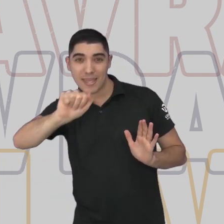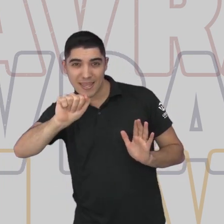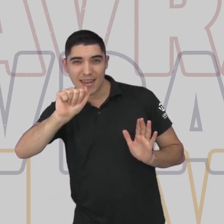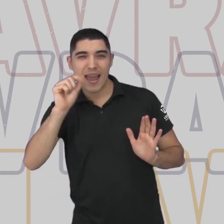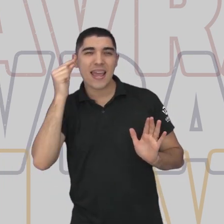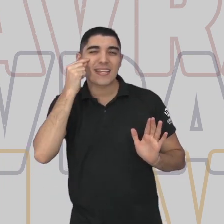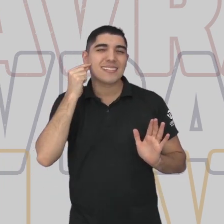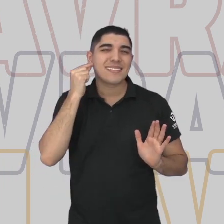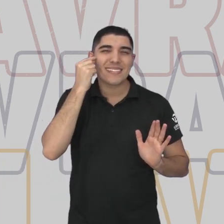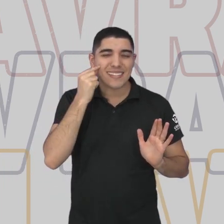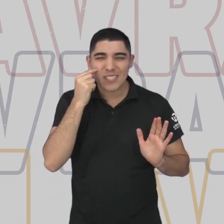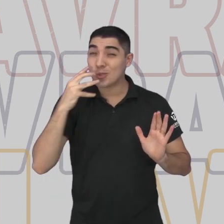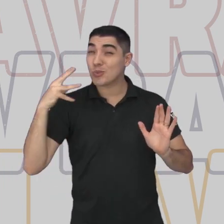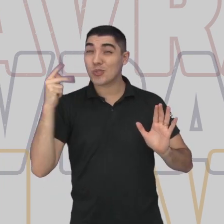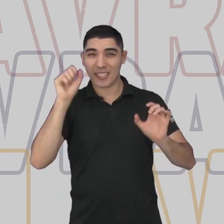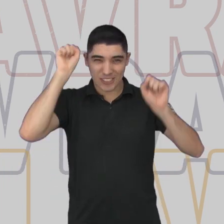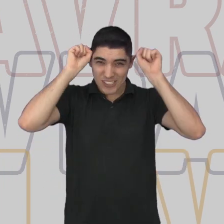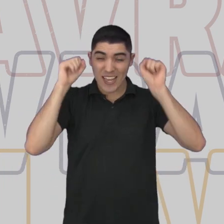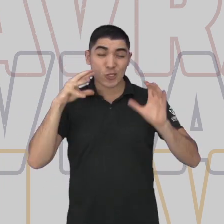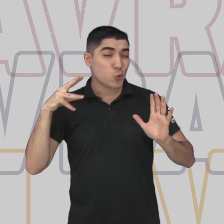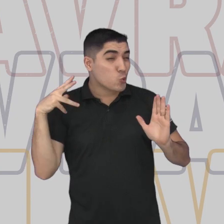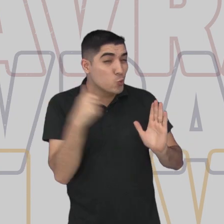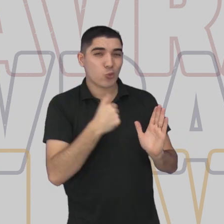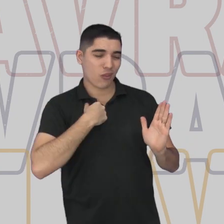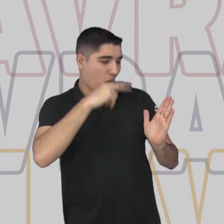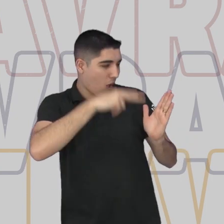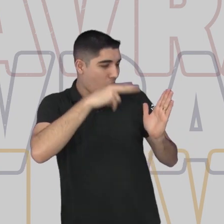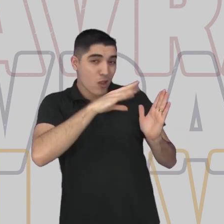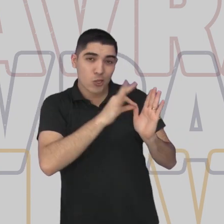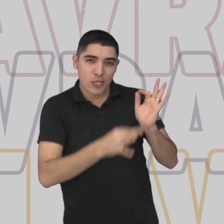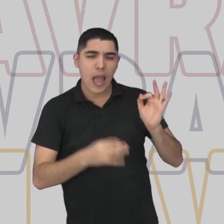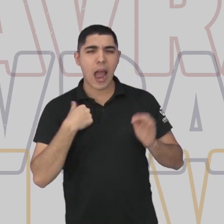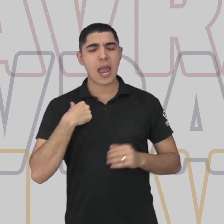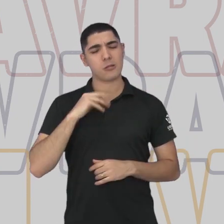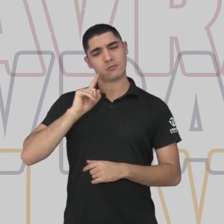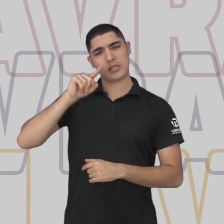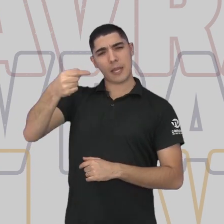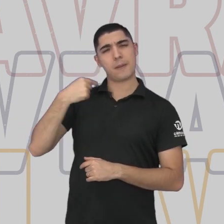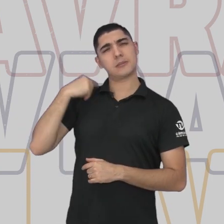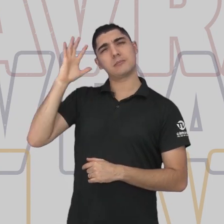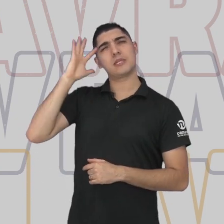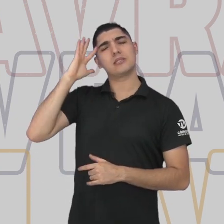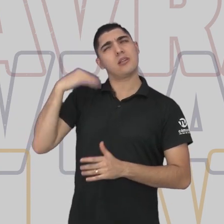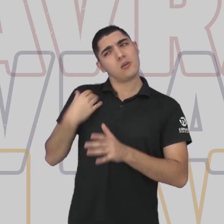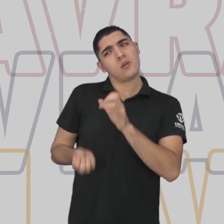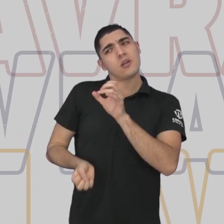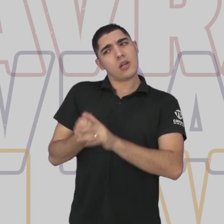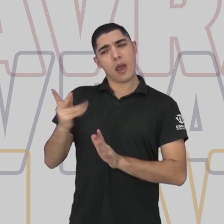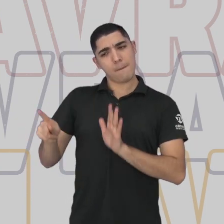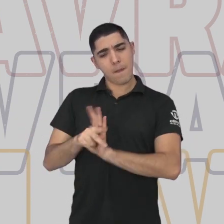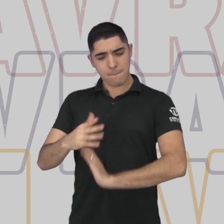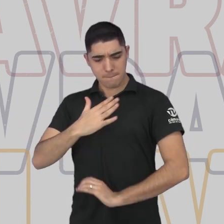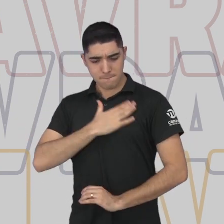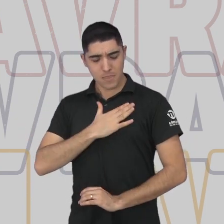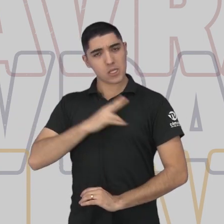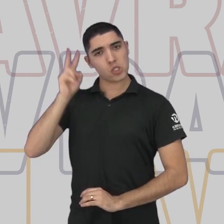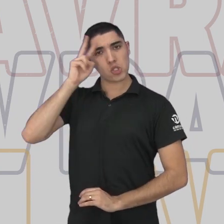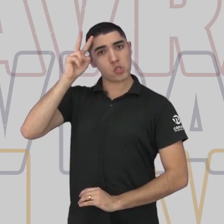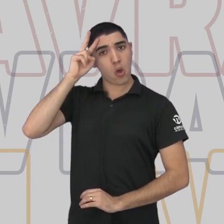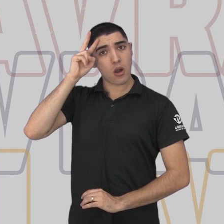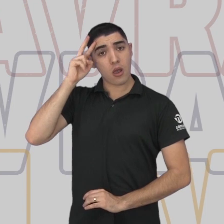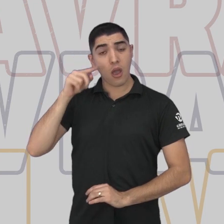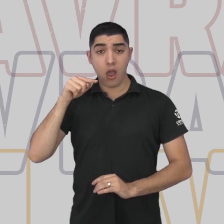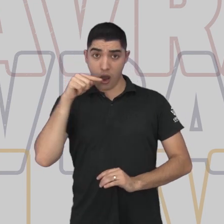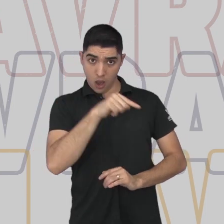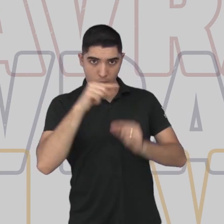Emília. E isso me fez, por que não criar a minha, né? Ele é aqui da região do Vale do Paraíba, né? Então, eu também